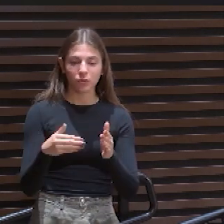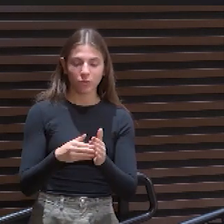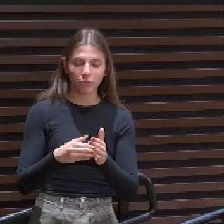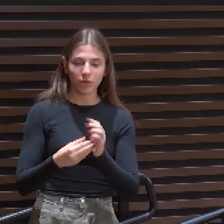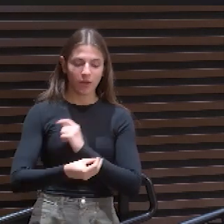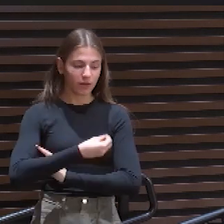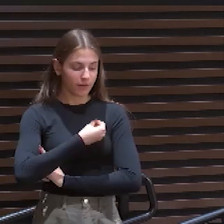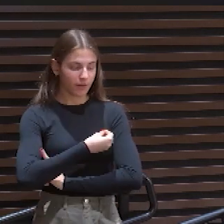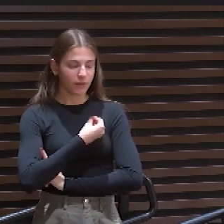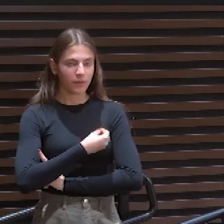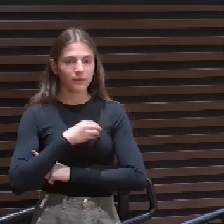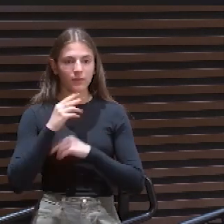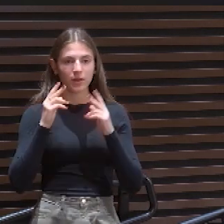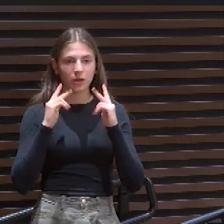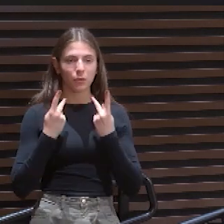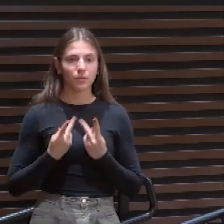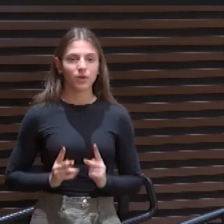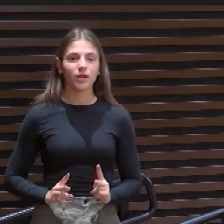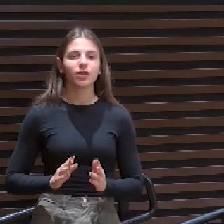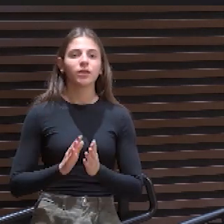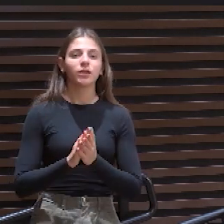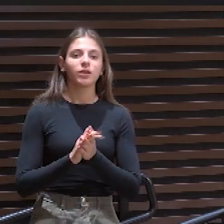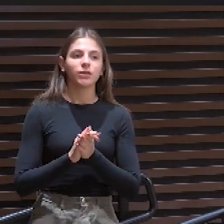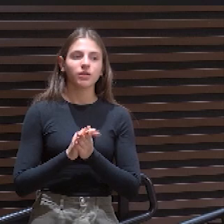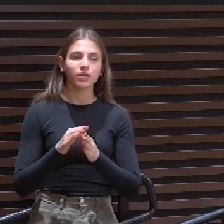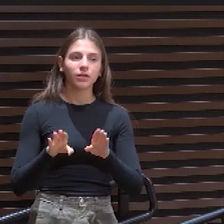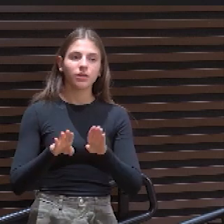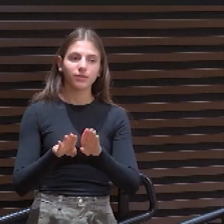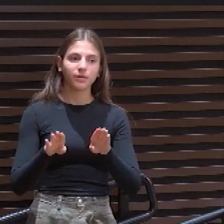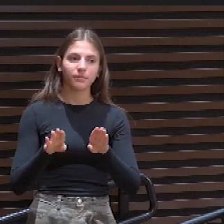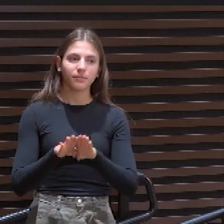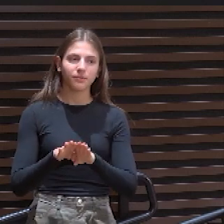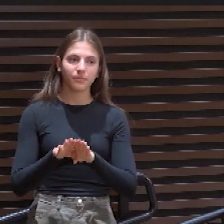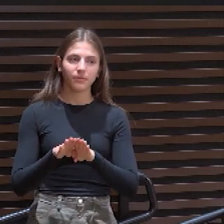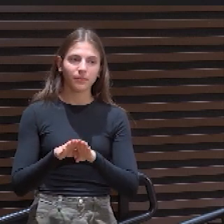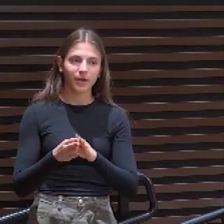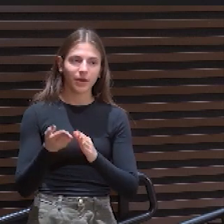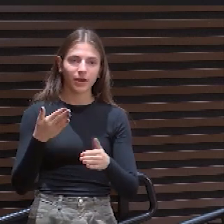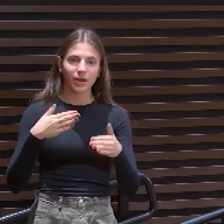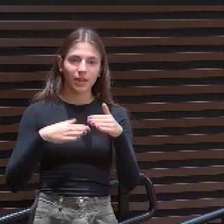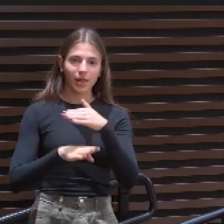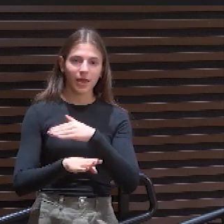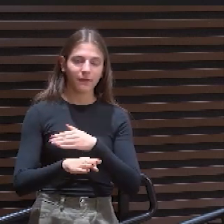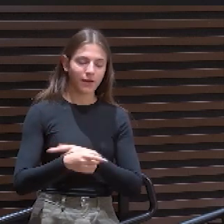como também é posta ela mesma em chamas pelo inferno.